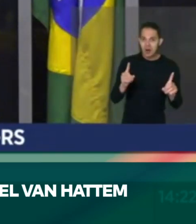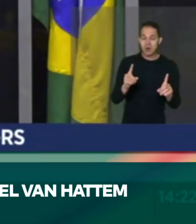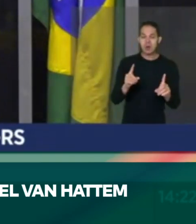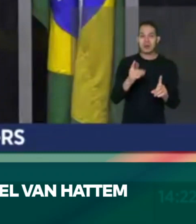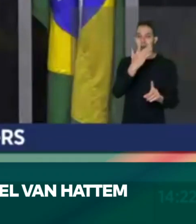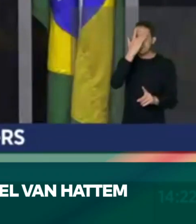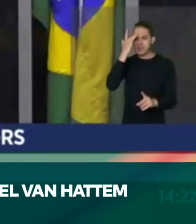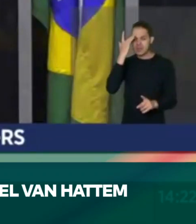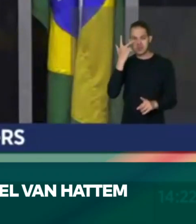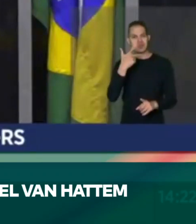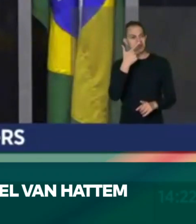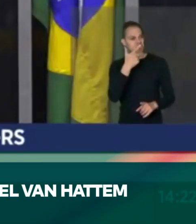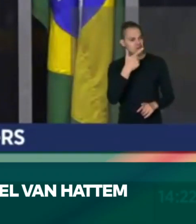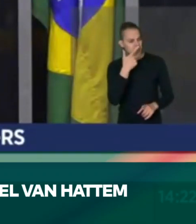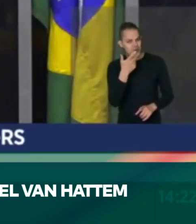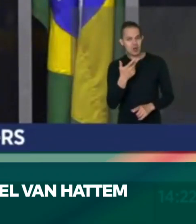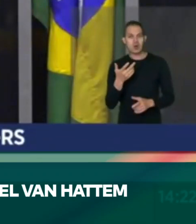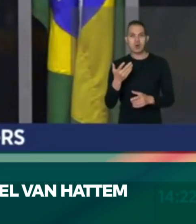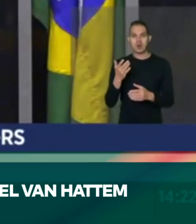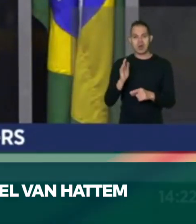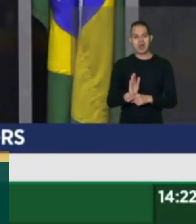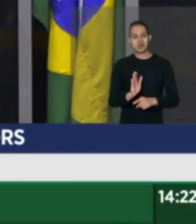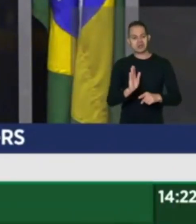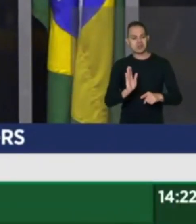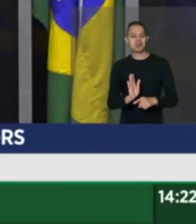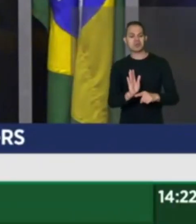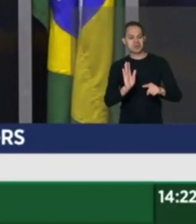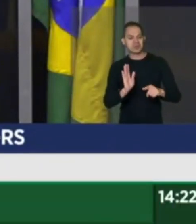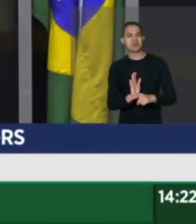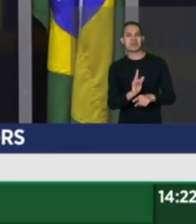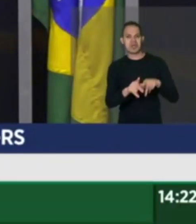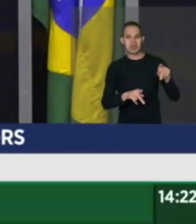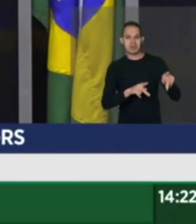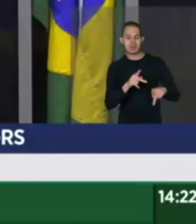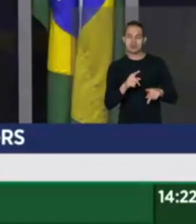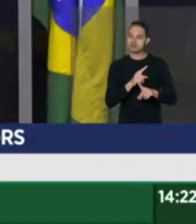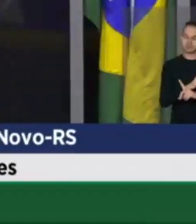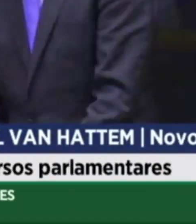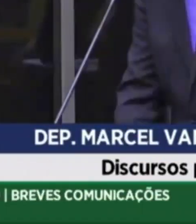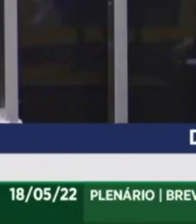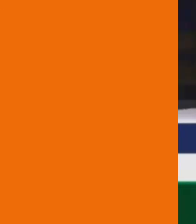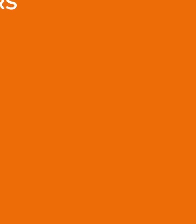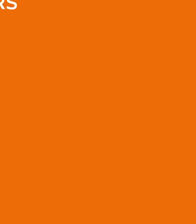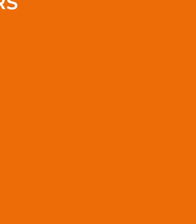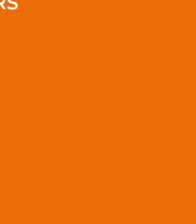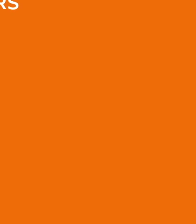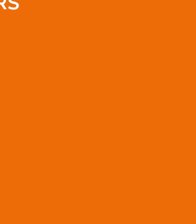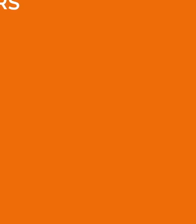fazendo um favor ou um benefício pela população, porque não está. Obrigado, senhor presidente.